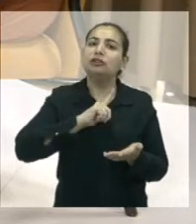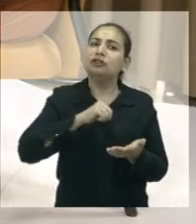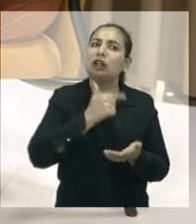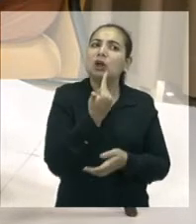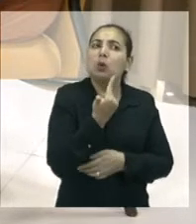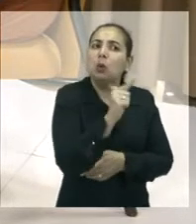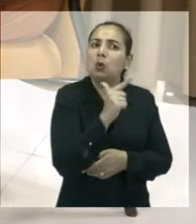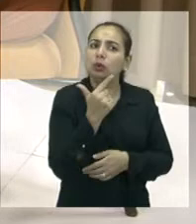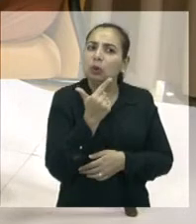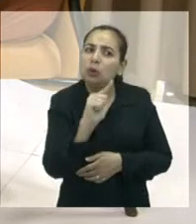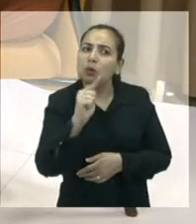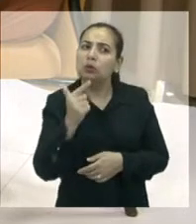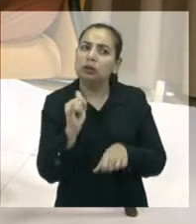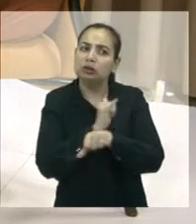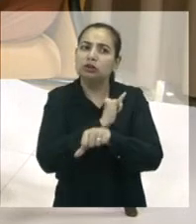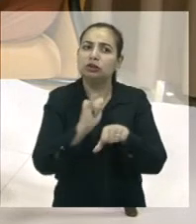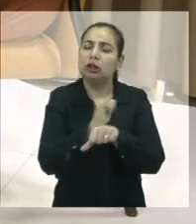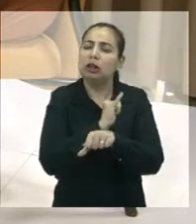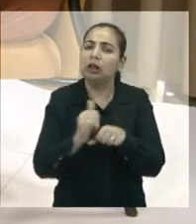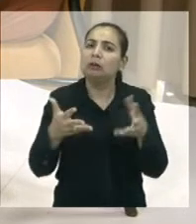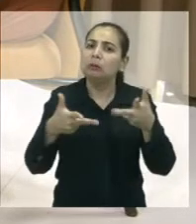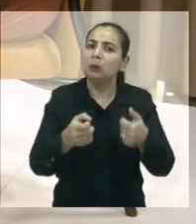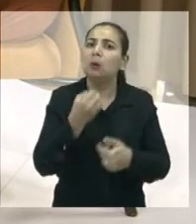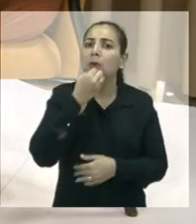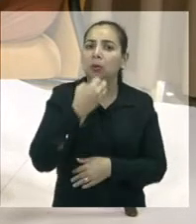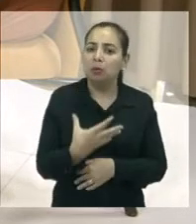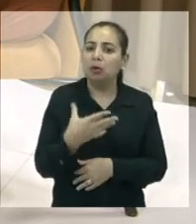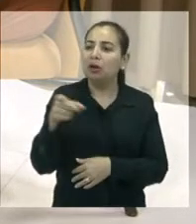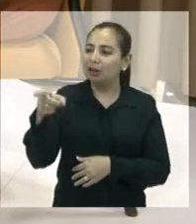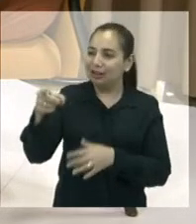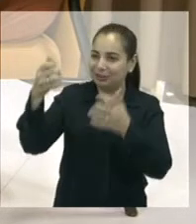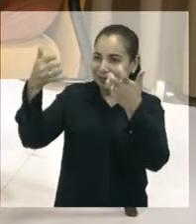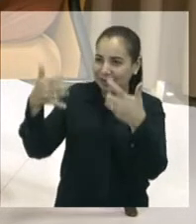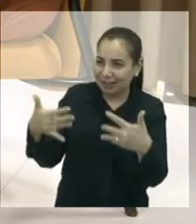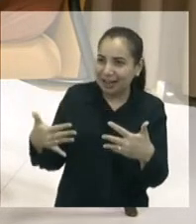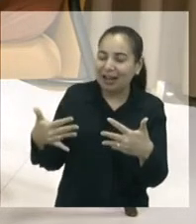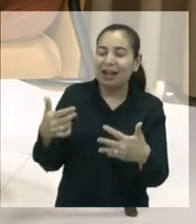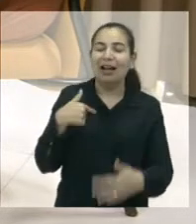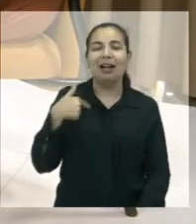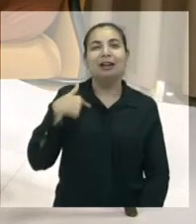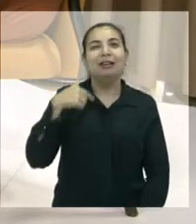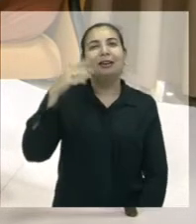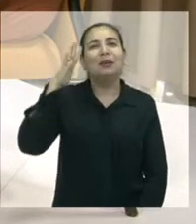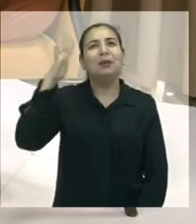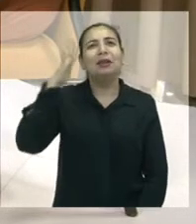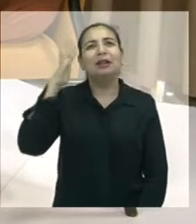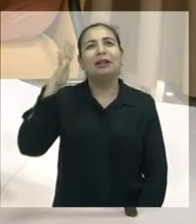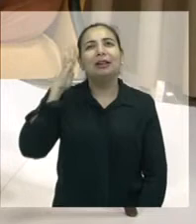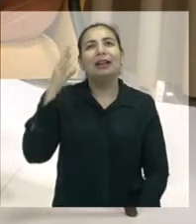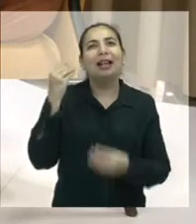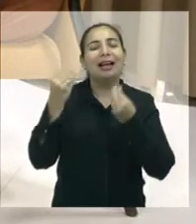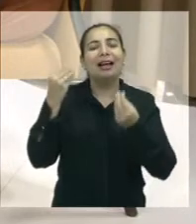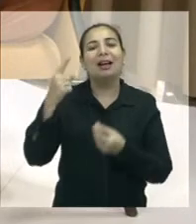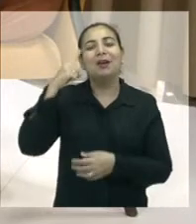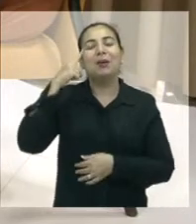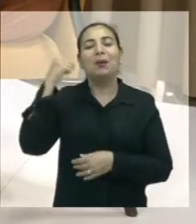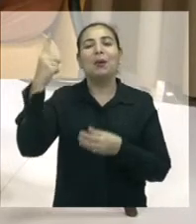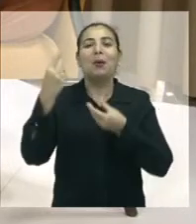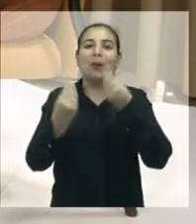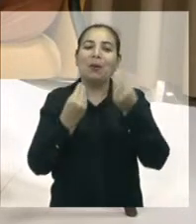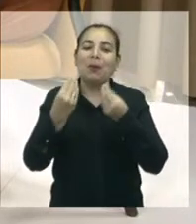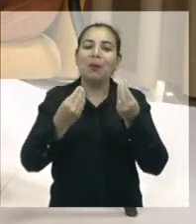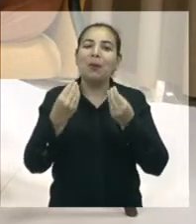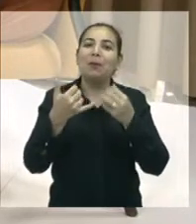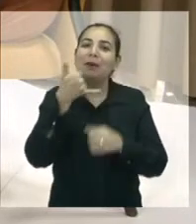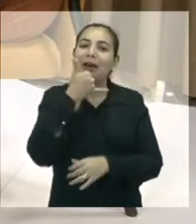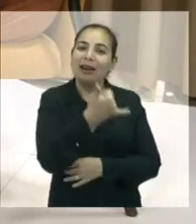boas novas que ao mesmo tempo chegou, a senhora falando, e eu lembrei de quando, alguns anos atrás, começou o atendimento através do telefone,